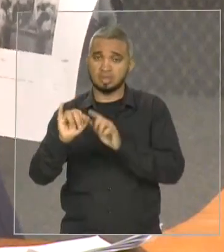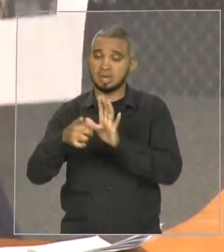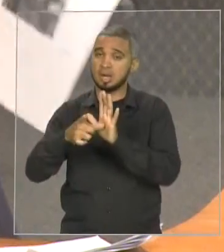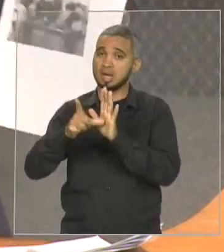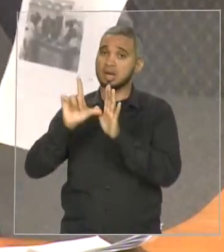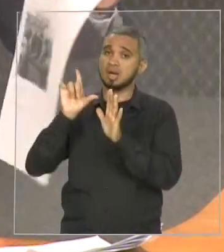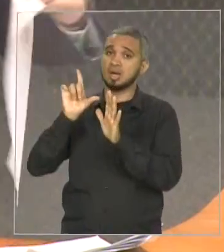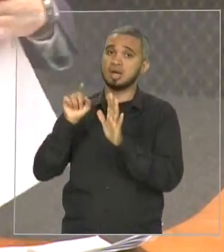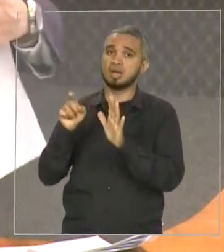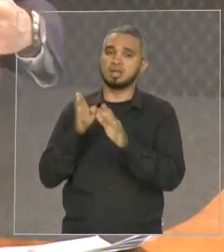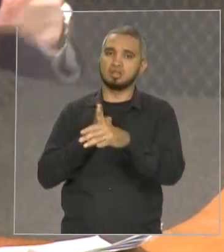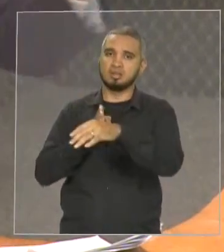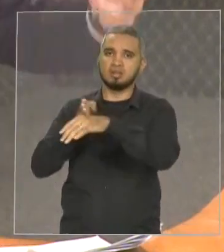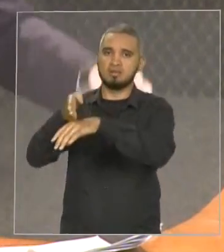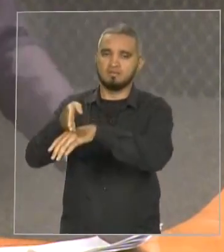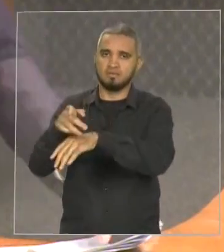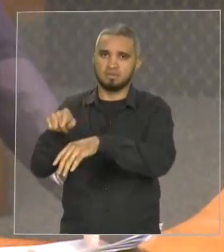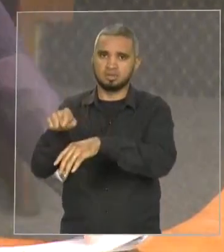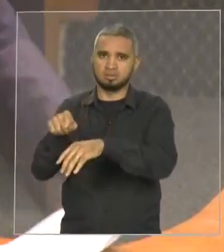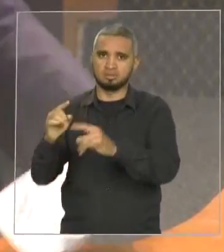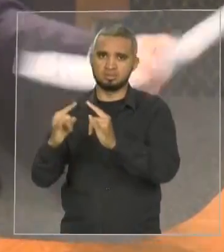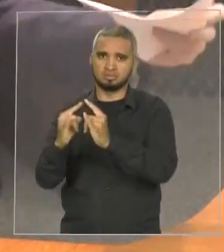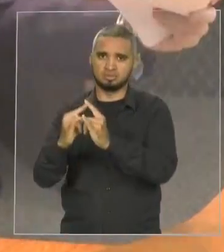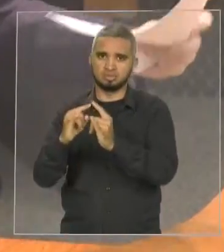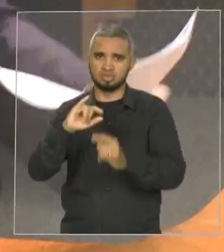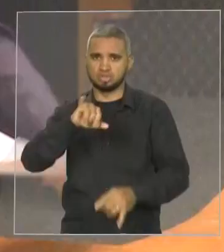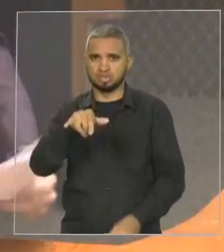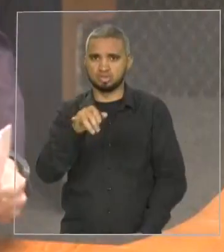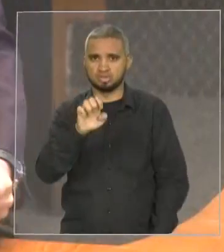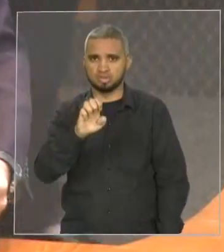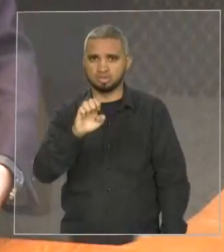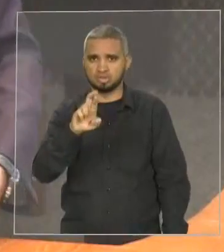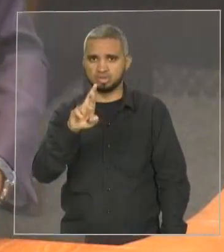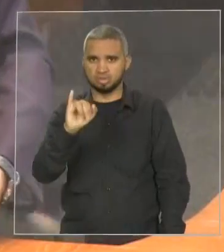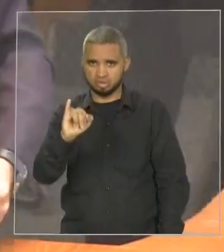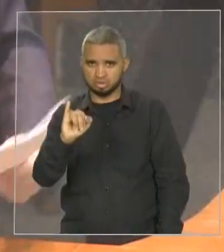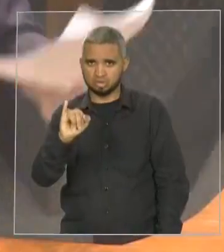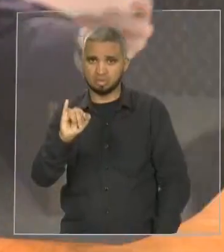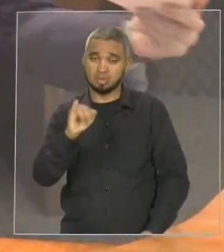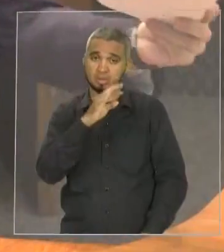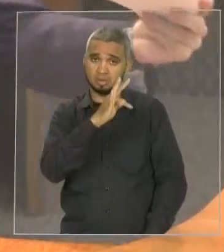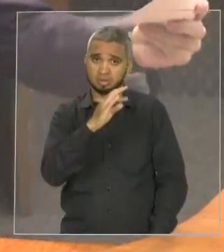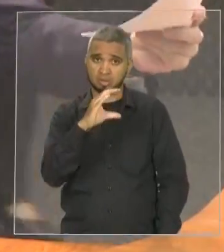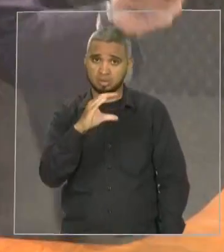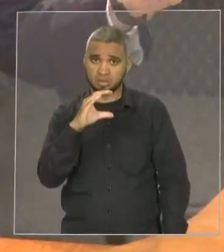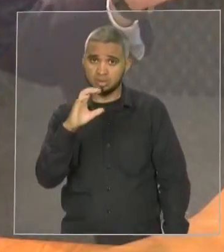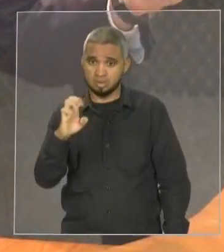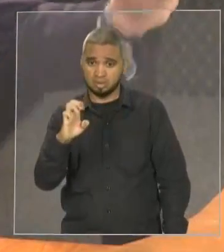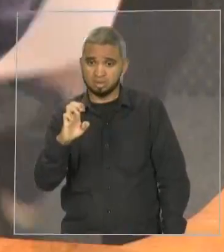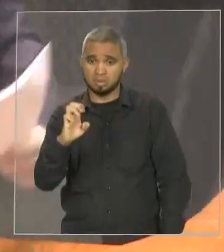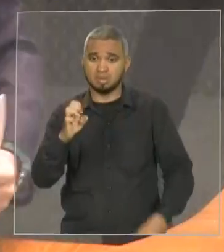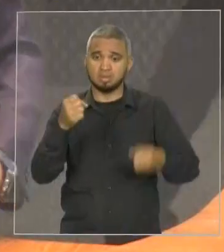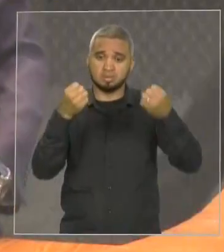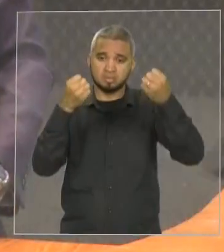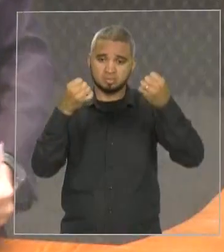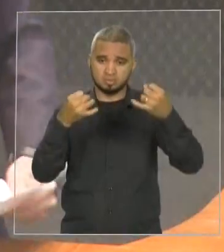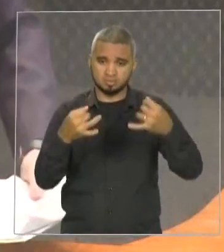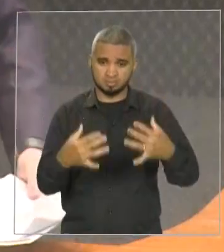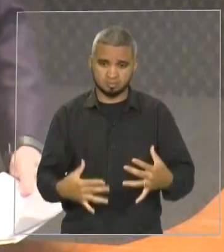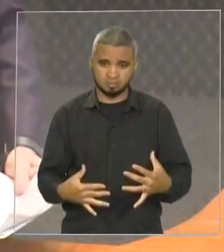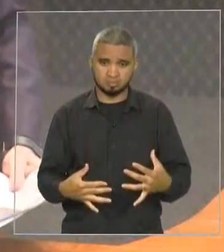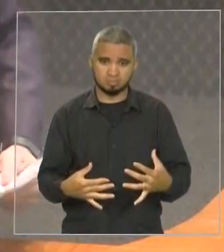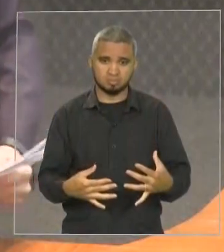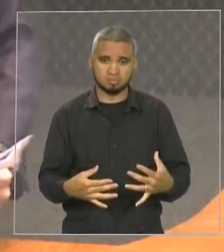licitação, essa licitação que, mais uma vez, repito, segundo as próprias palavras do Tribunal de Contas, de órgãos importantes do Tribunal de